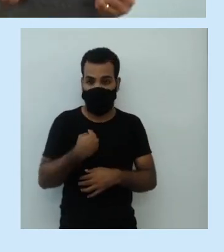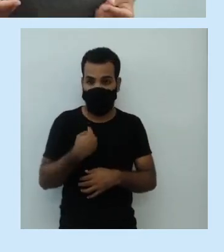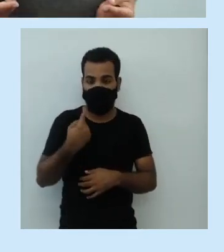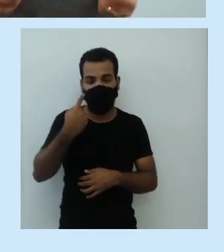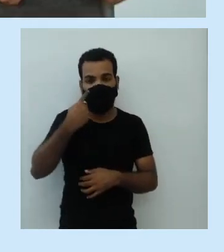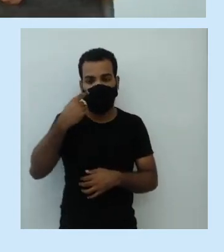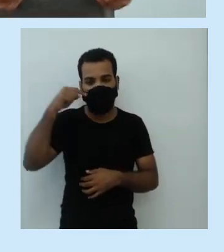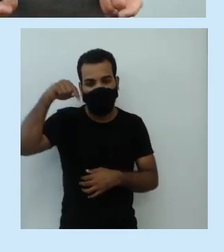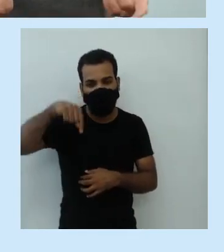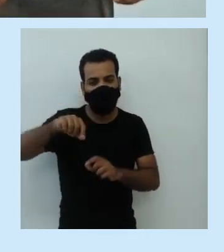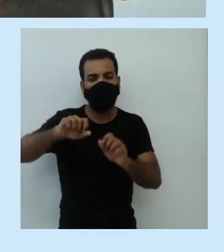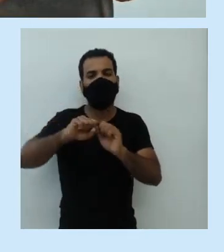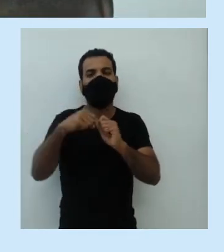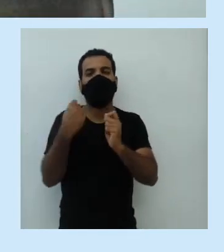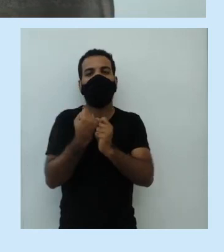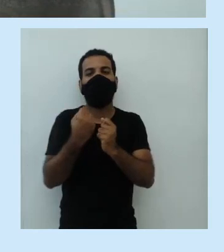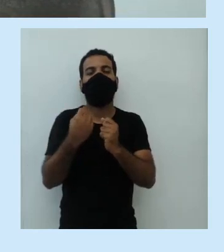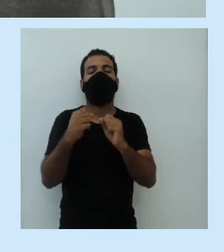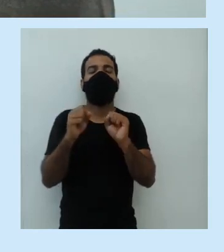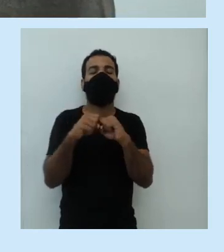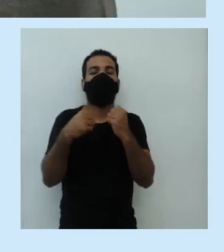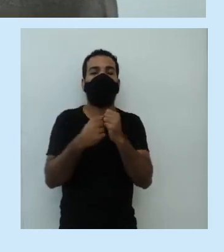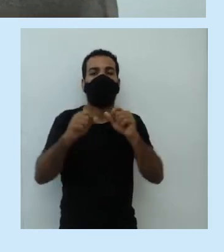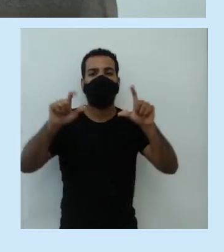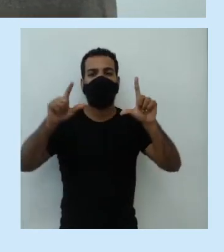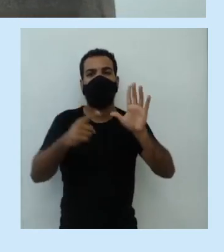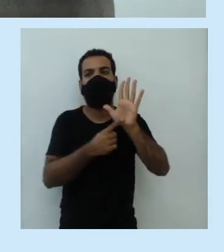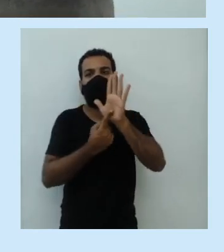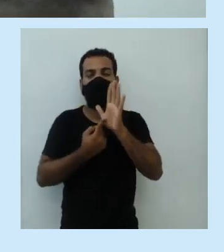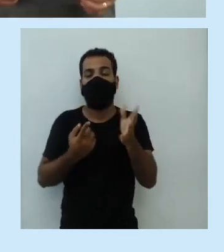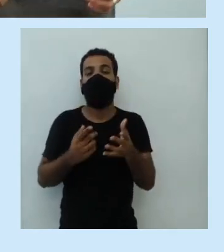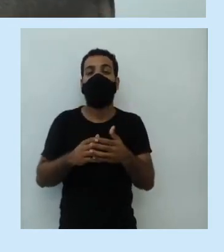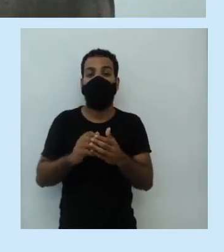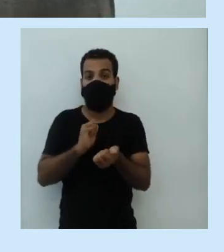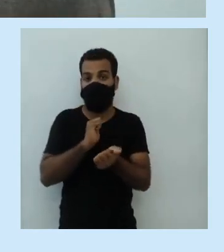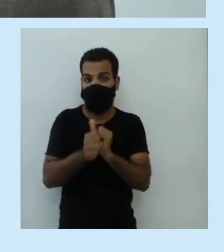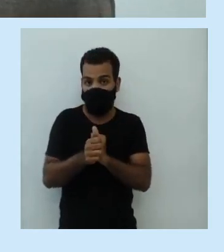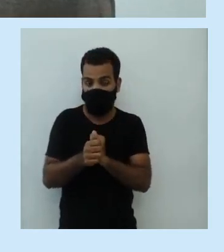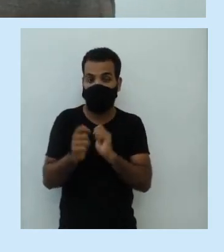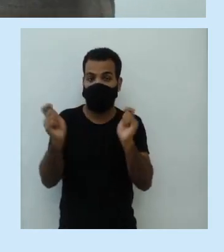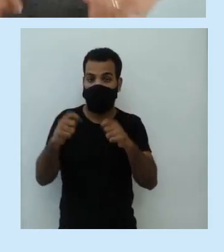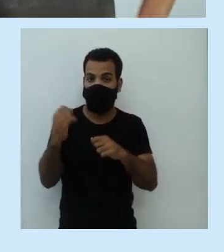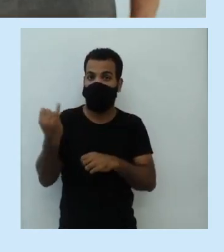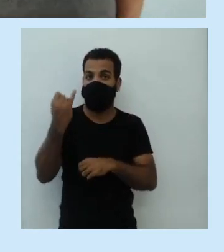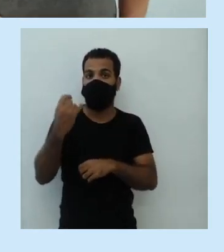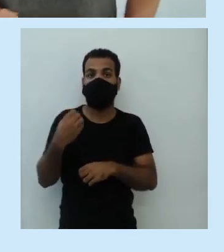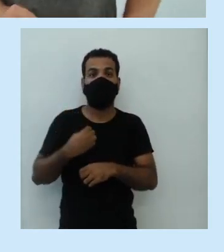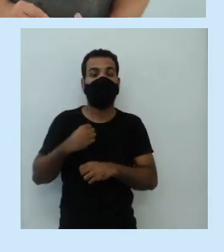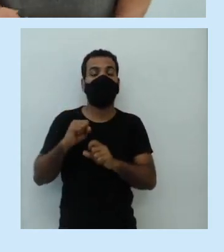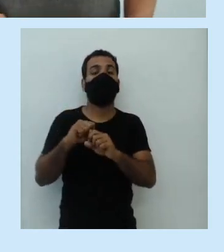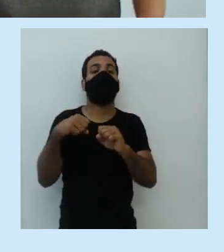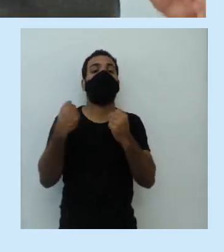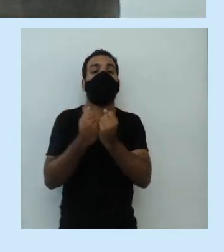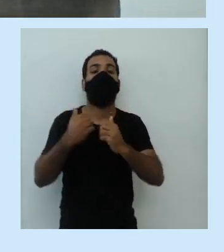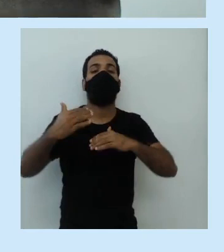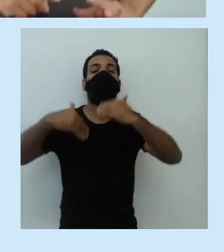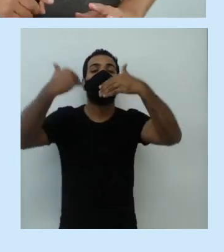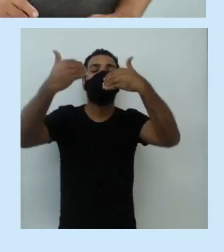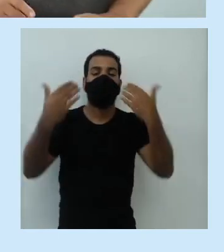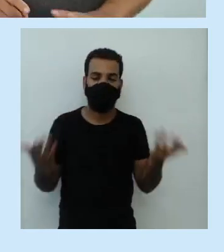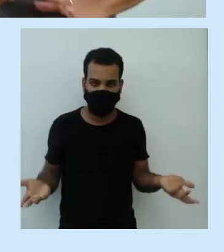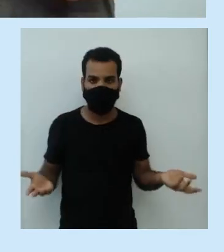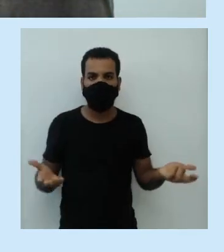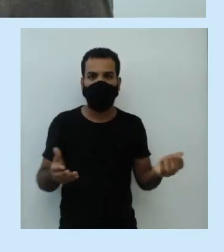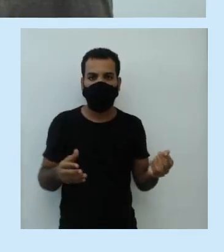diante da sociedade. Como o esporte coletivo pode ser importante para a construção social. É um